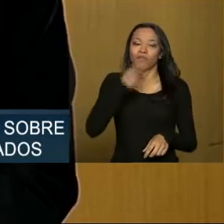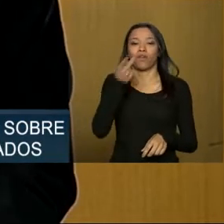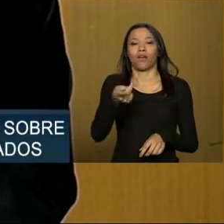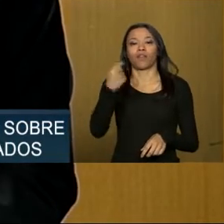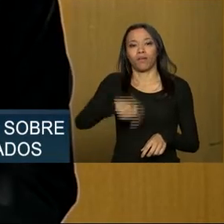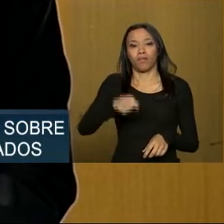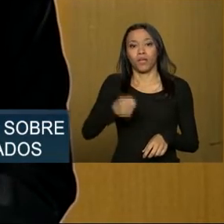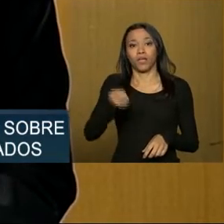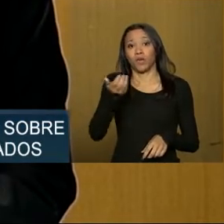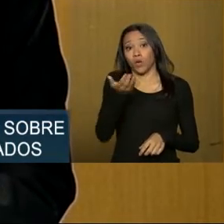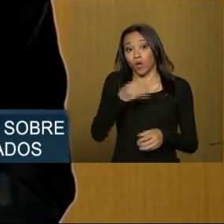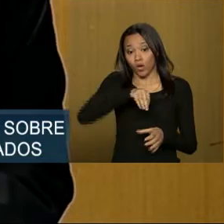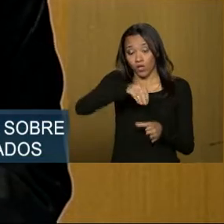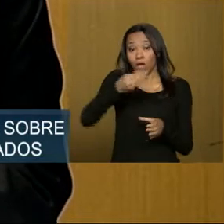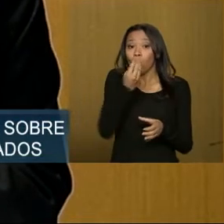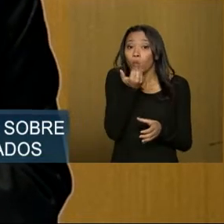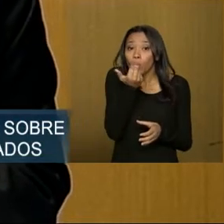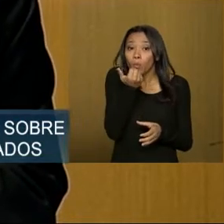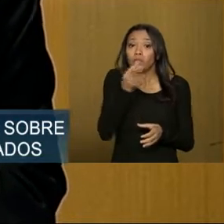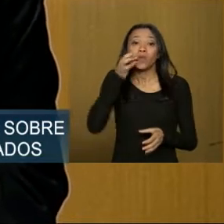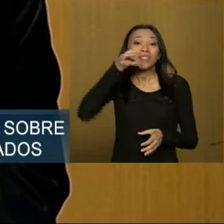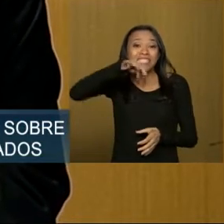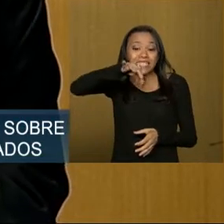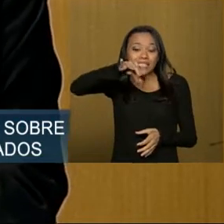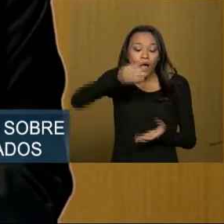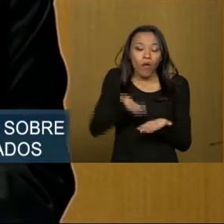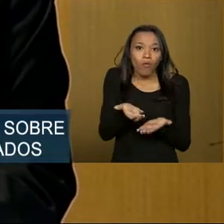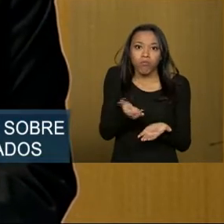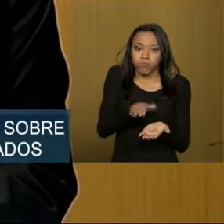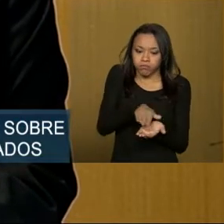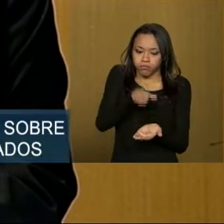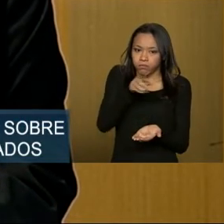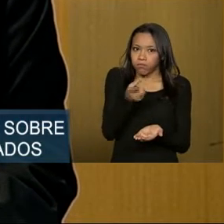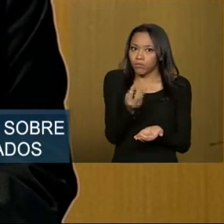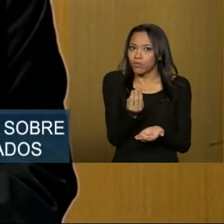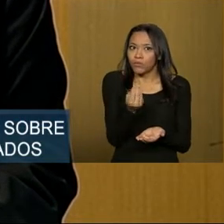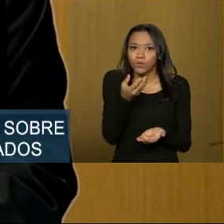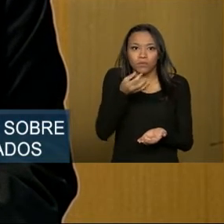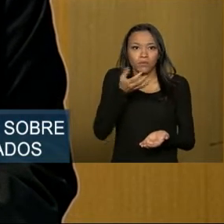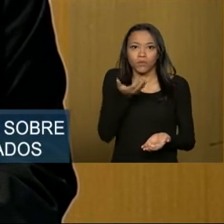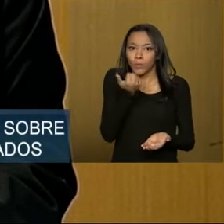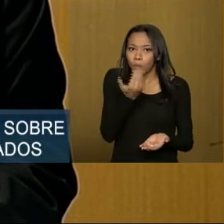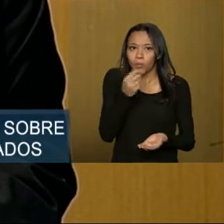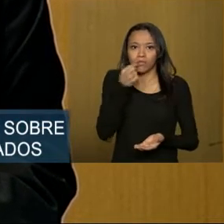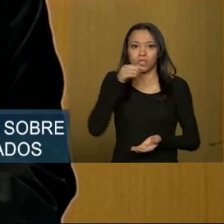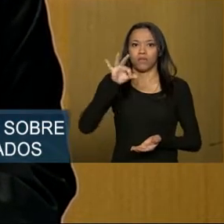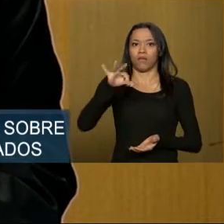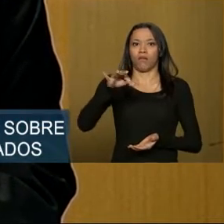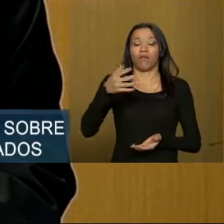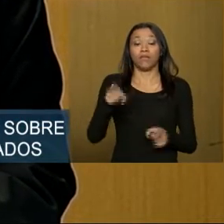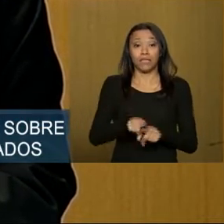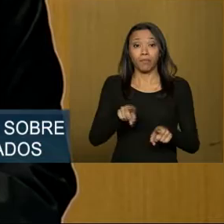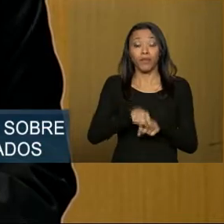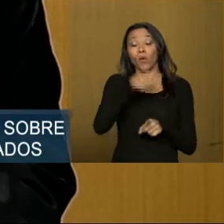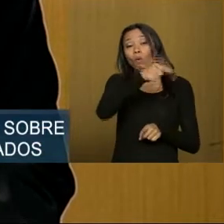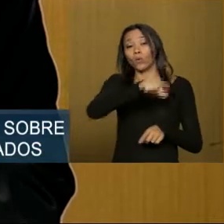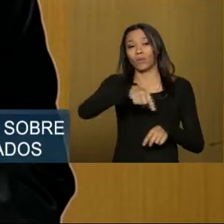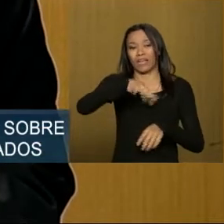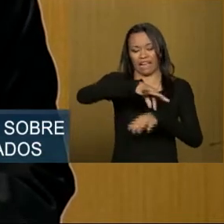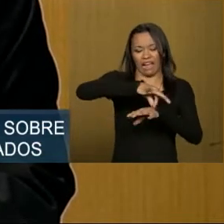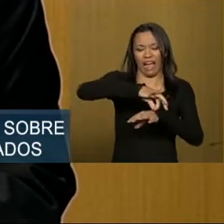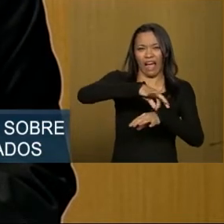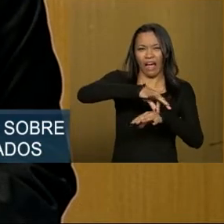essa estratégia de mobilização no sentido da redução do consumo do sal, e as carnes